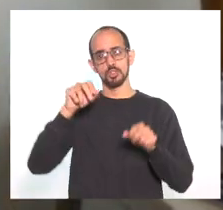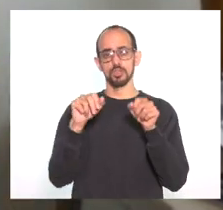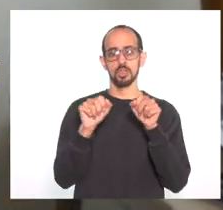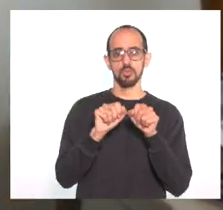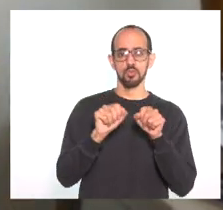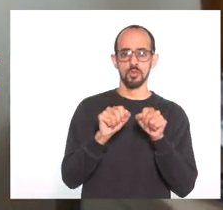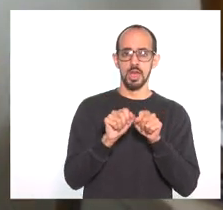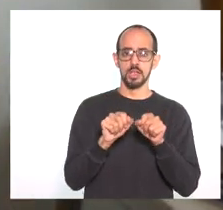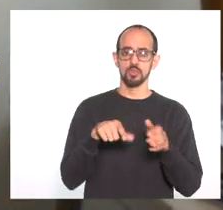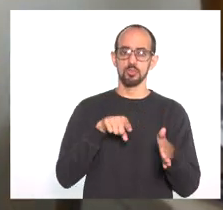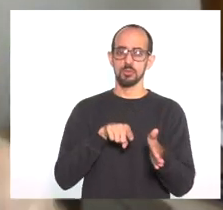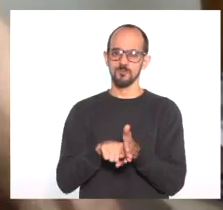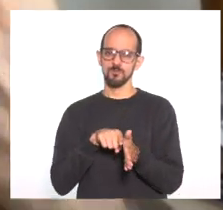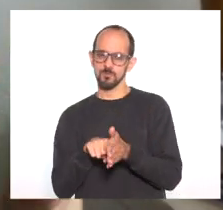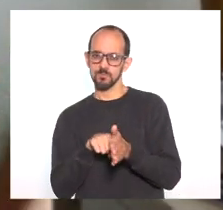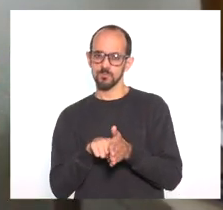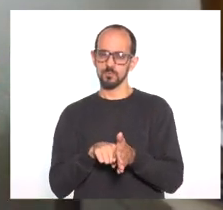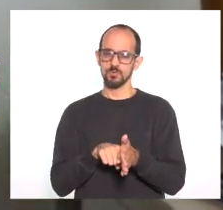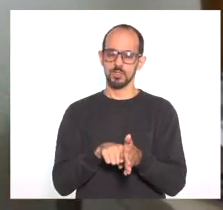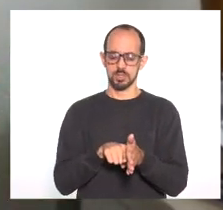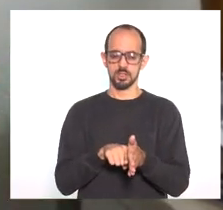uma fiscalização